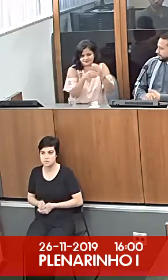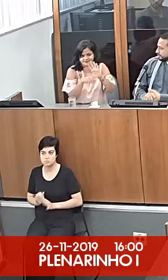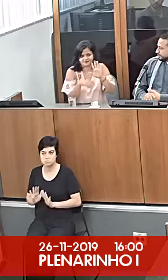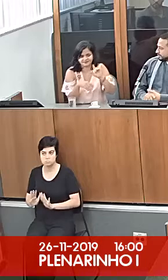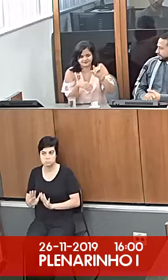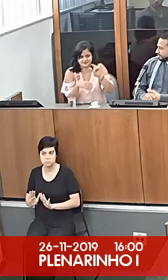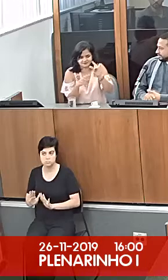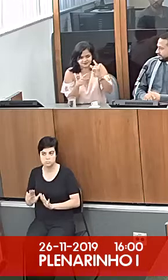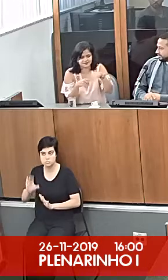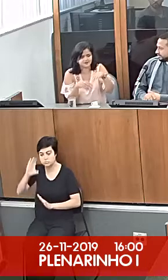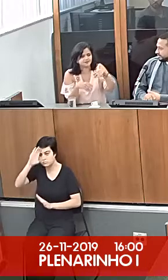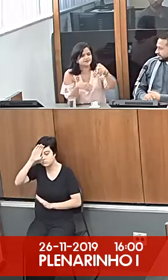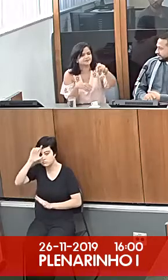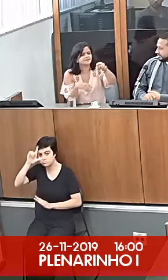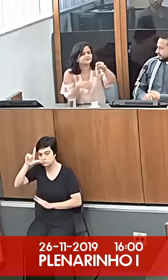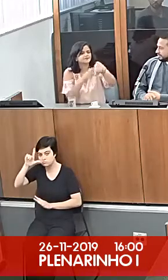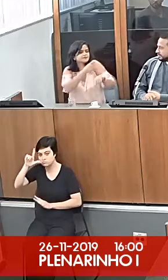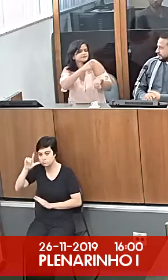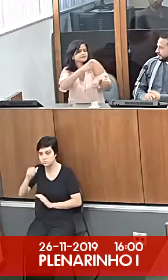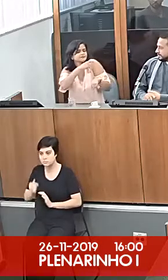Clarice.